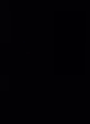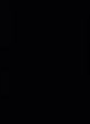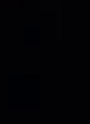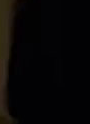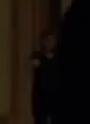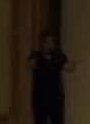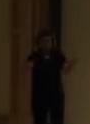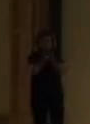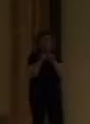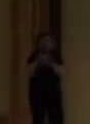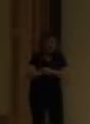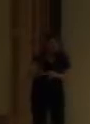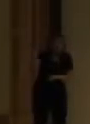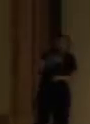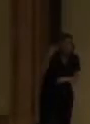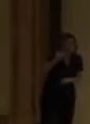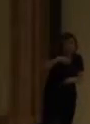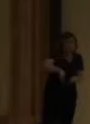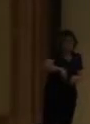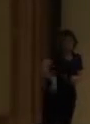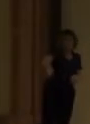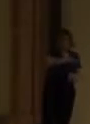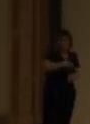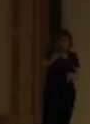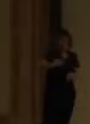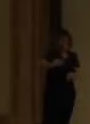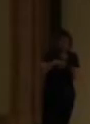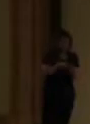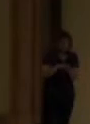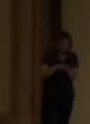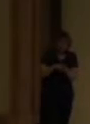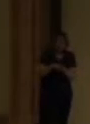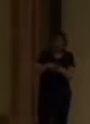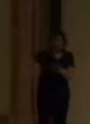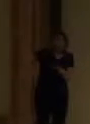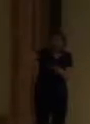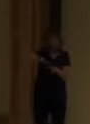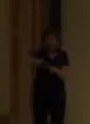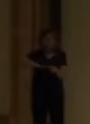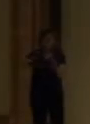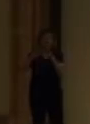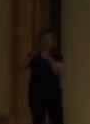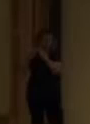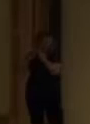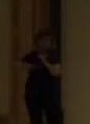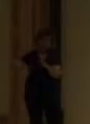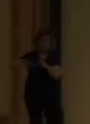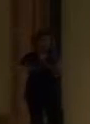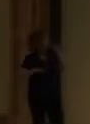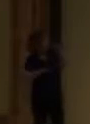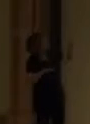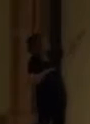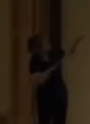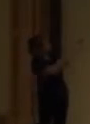de humanos que se urbanizou rapidamente corresponde a esta e outras imagens da urbanização